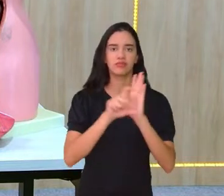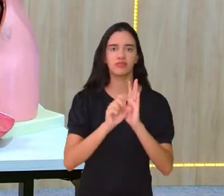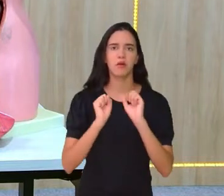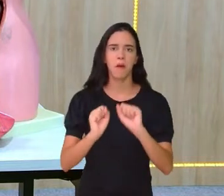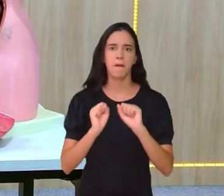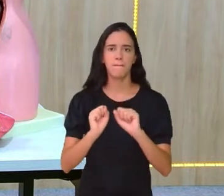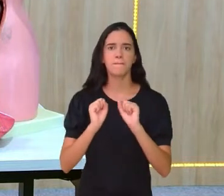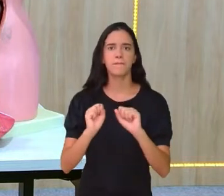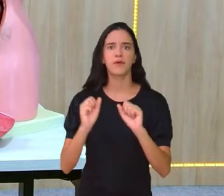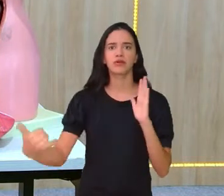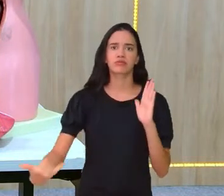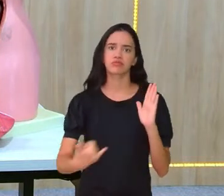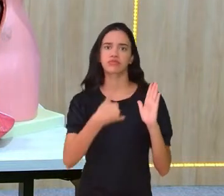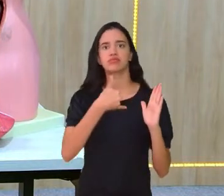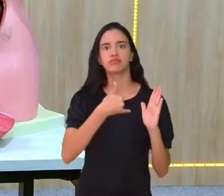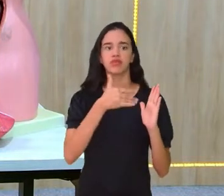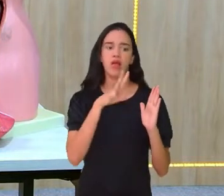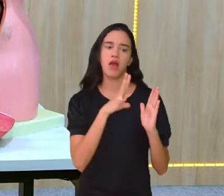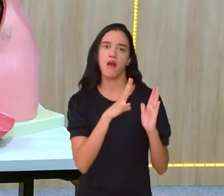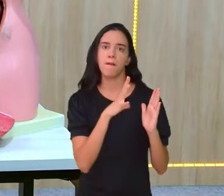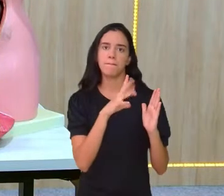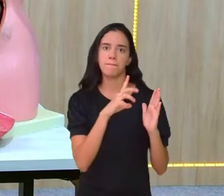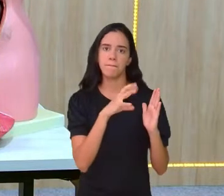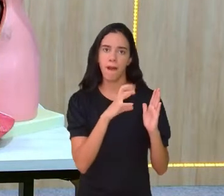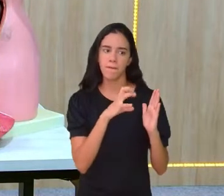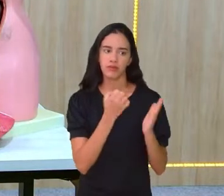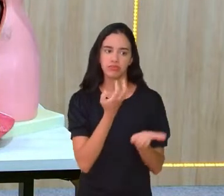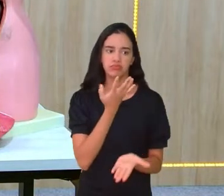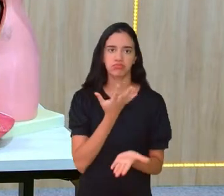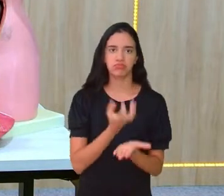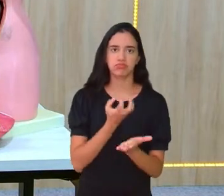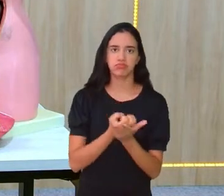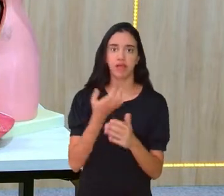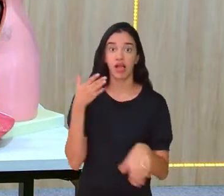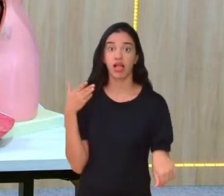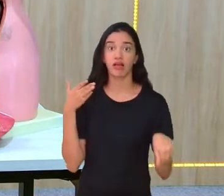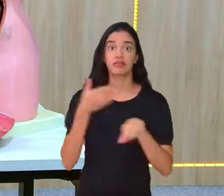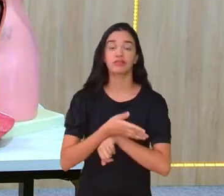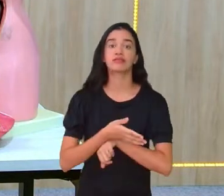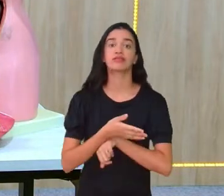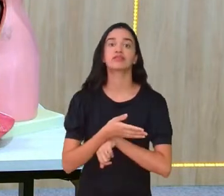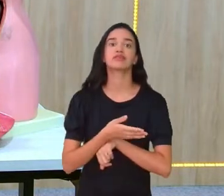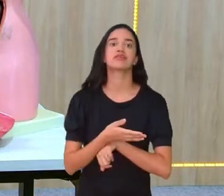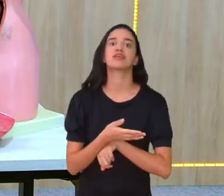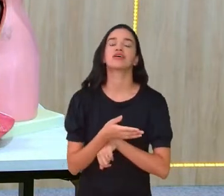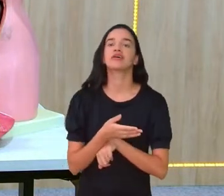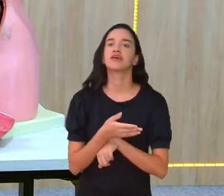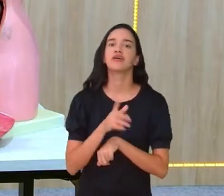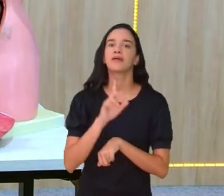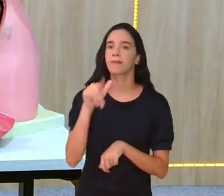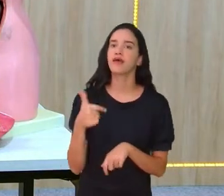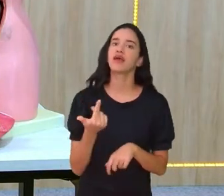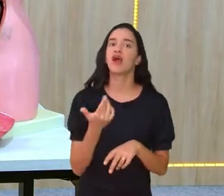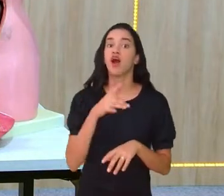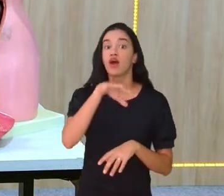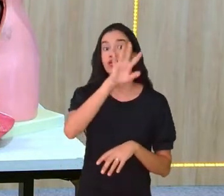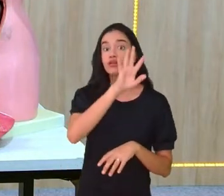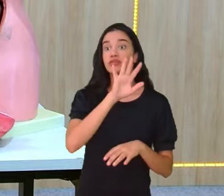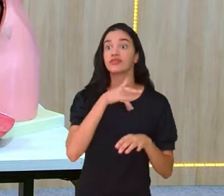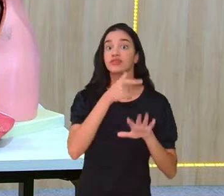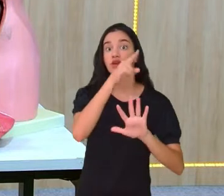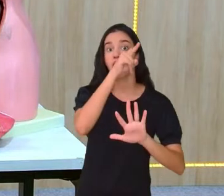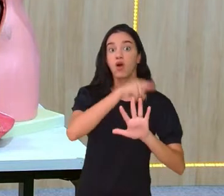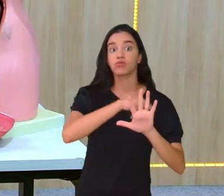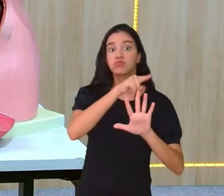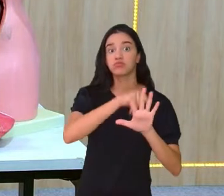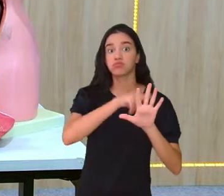podem apontar aí a câmera de vocês e vocês terem acesso a esse calendário, Amanhã